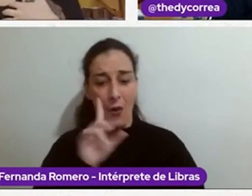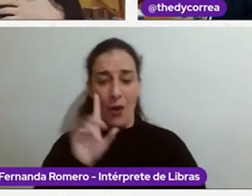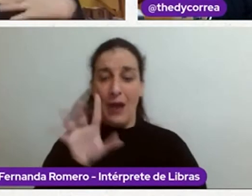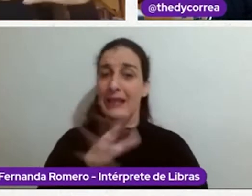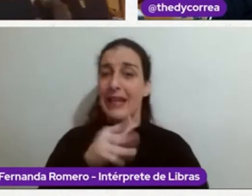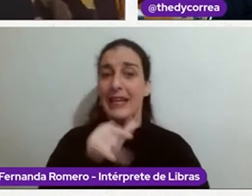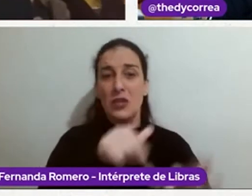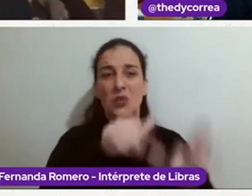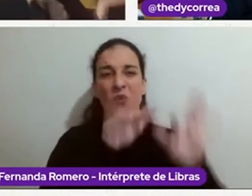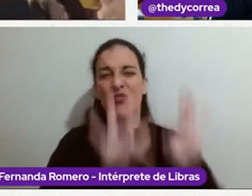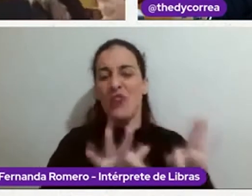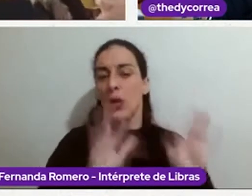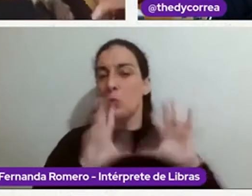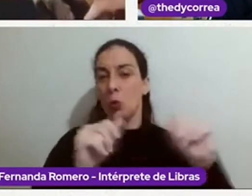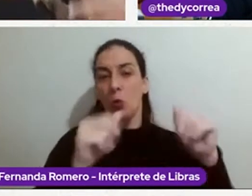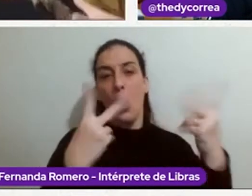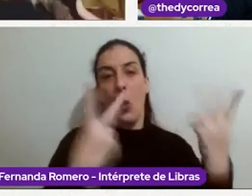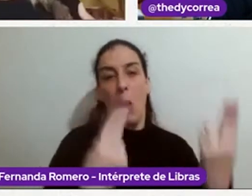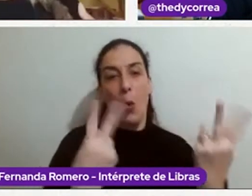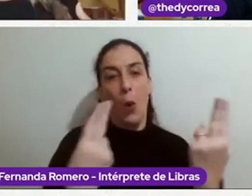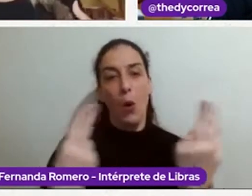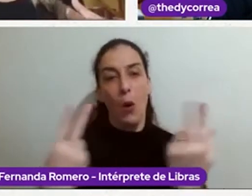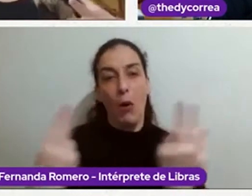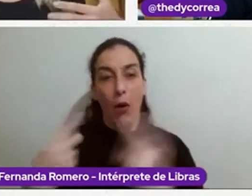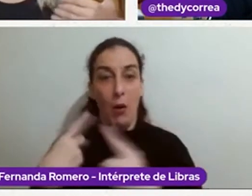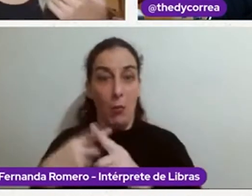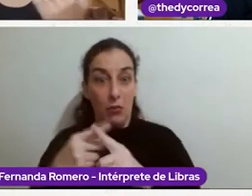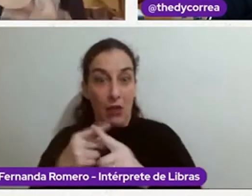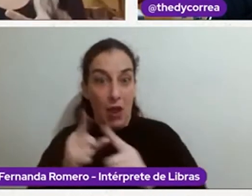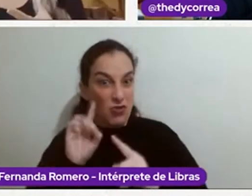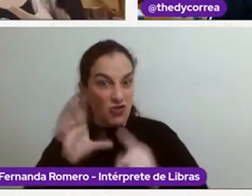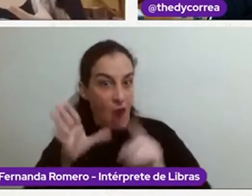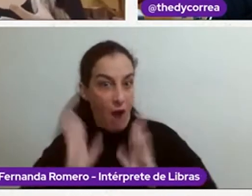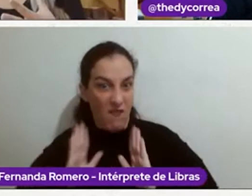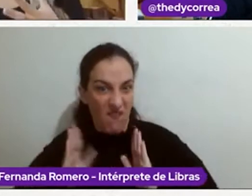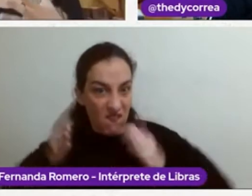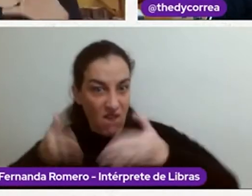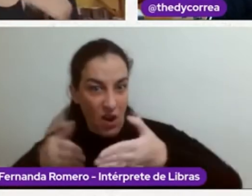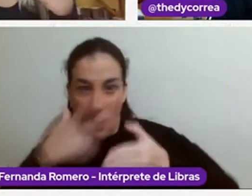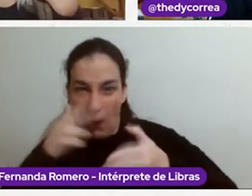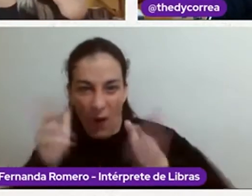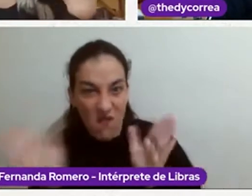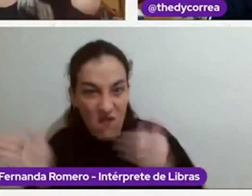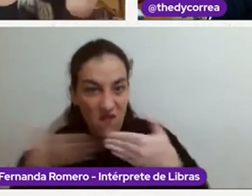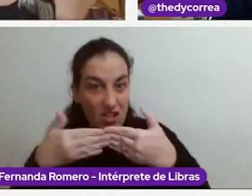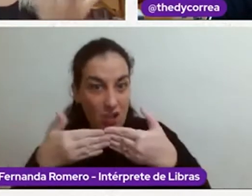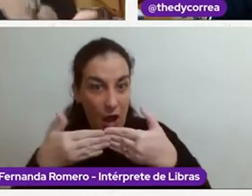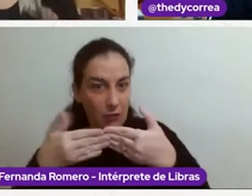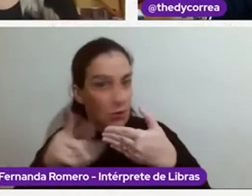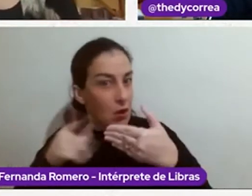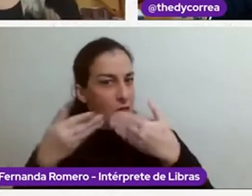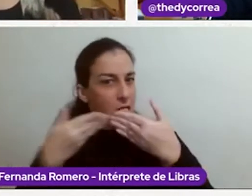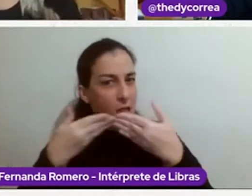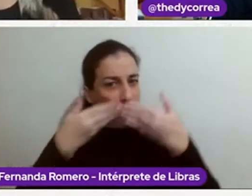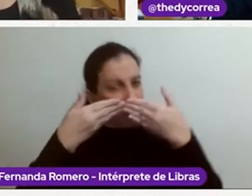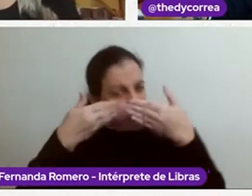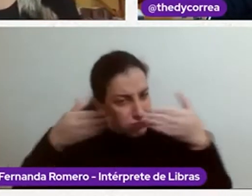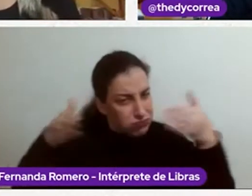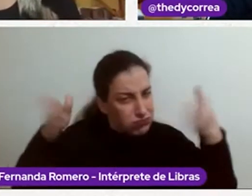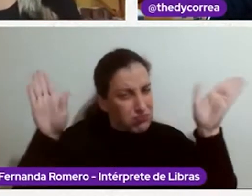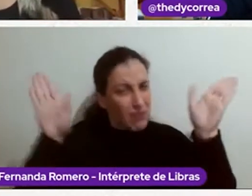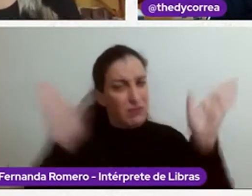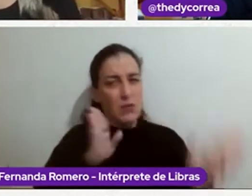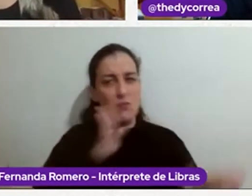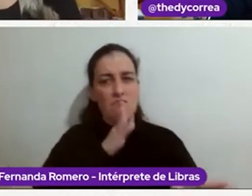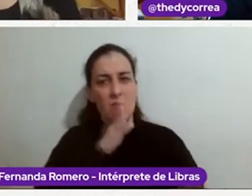porque às vezes a gente fica num gosto musical e fica fechado naquilo ali e não se abre para conhecer coisas